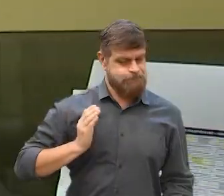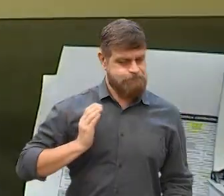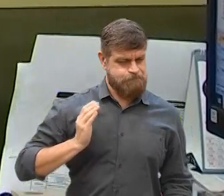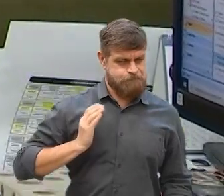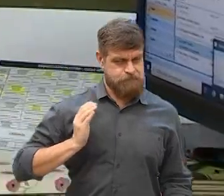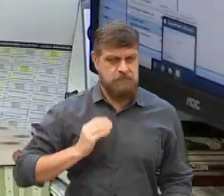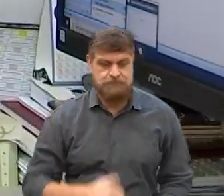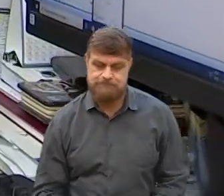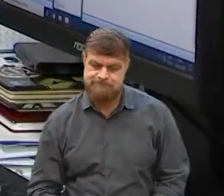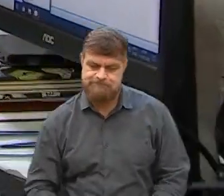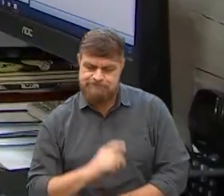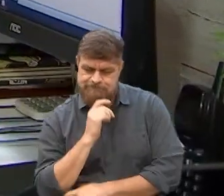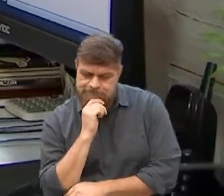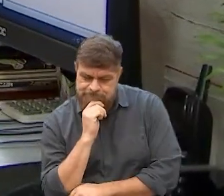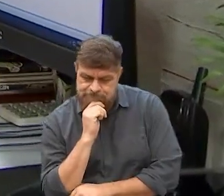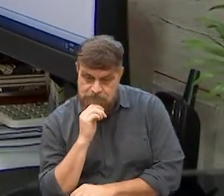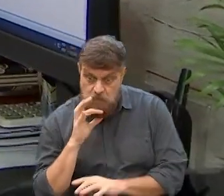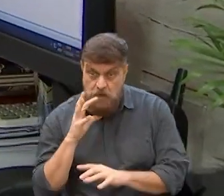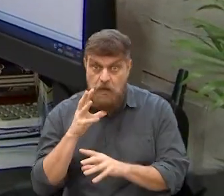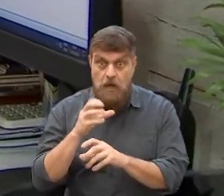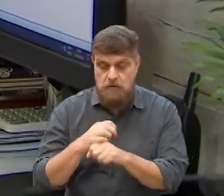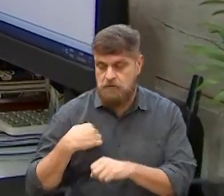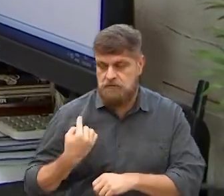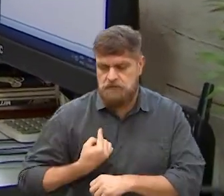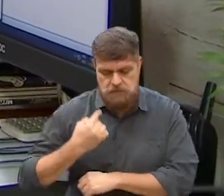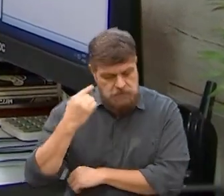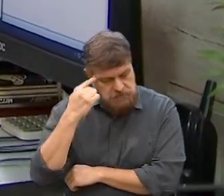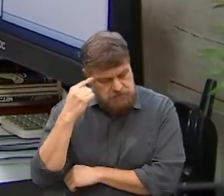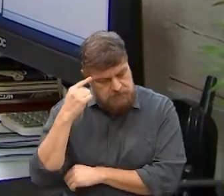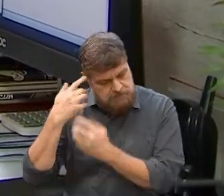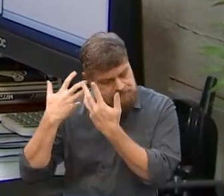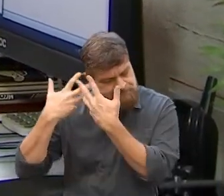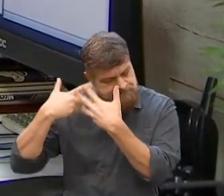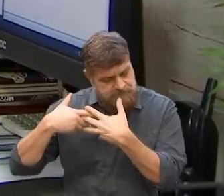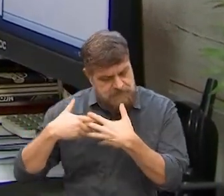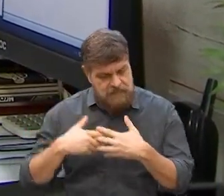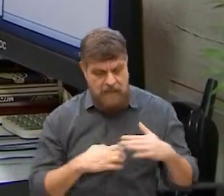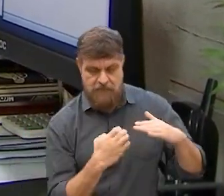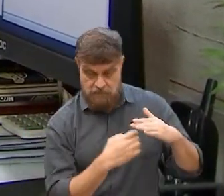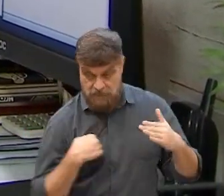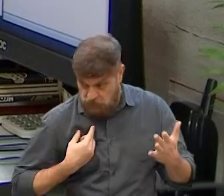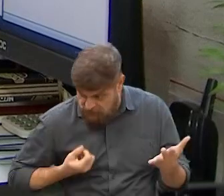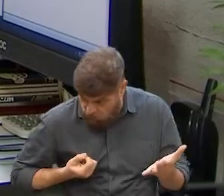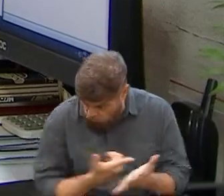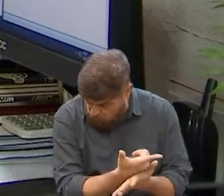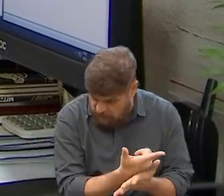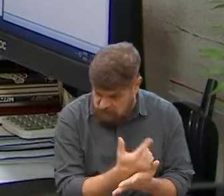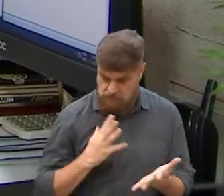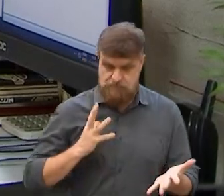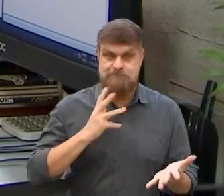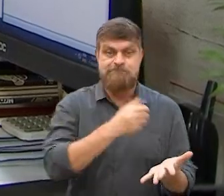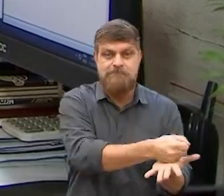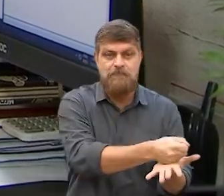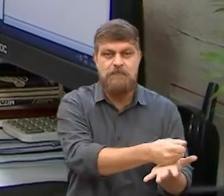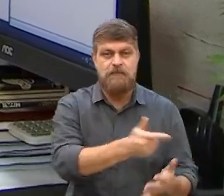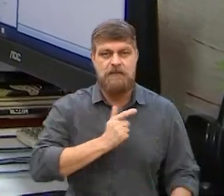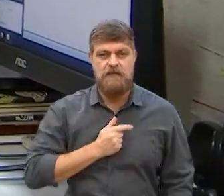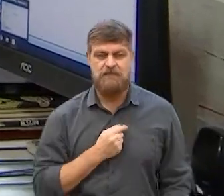cresceram e precisavam um pouquinho mais de mim, eu parei de trabalhar e aí eu fui